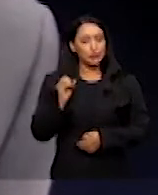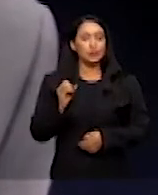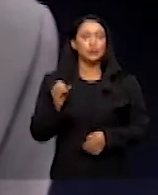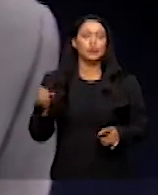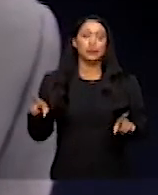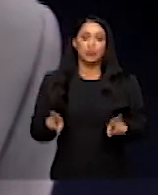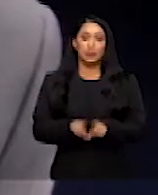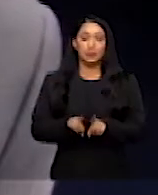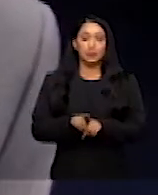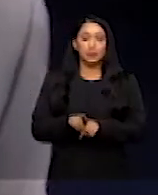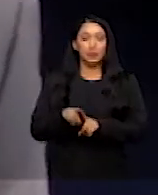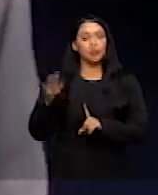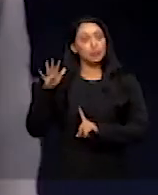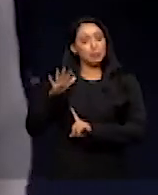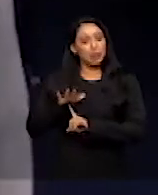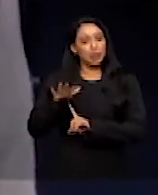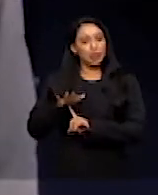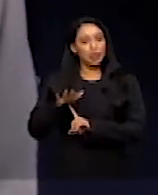paranaense de criação.